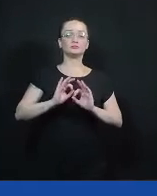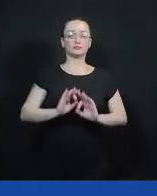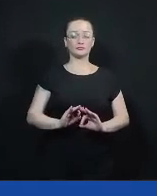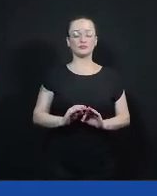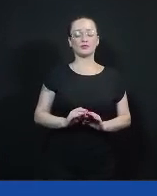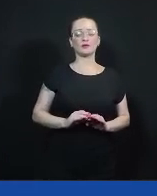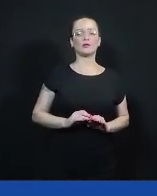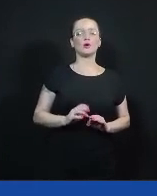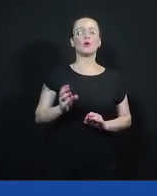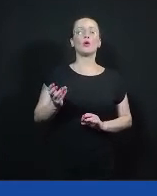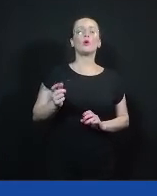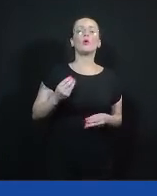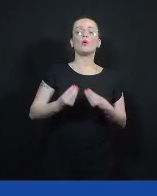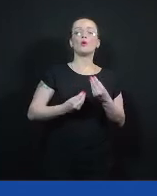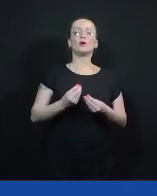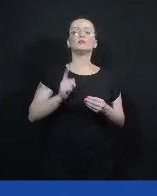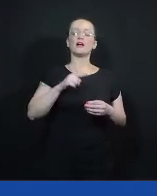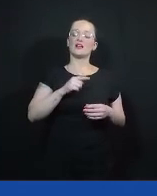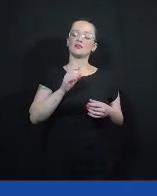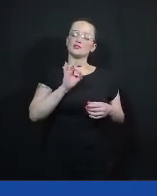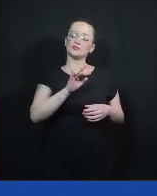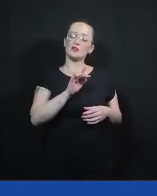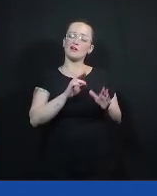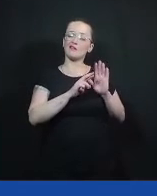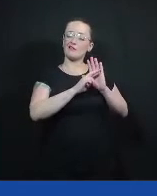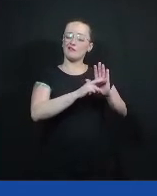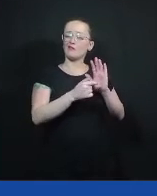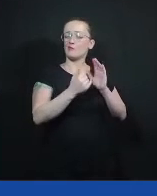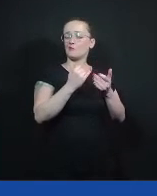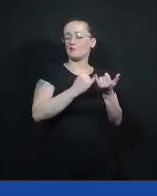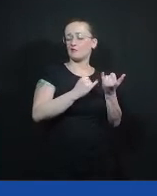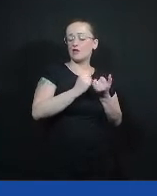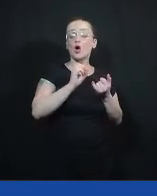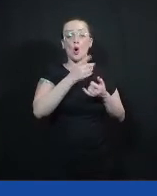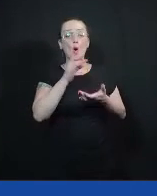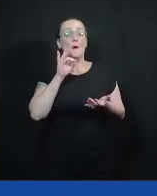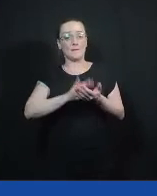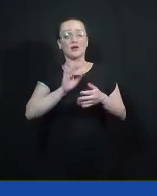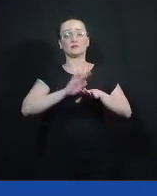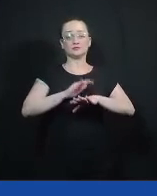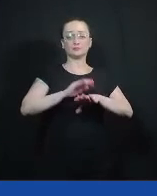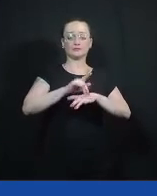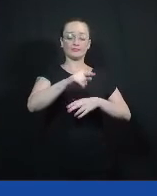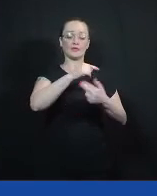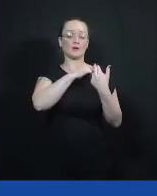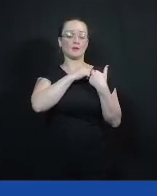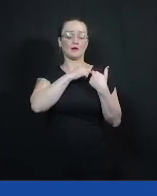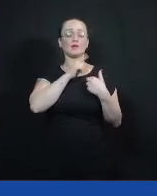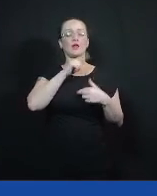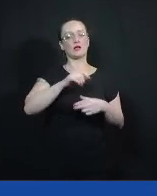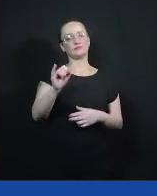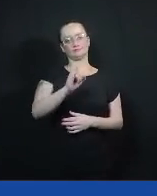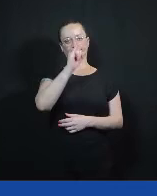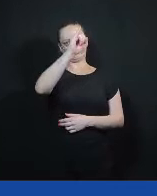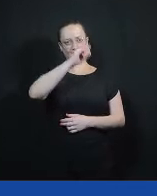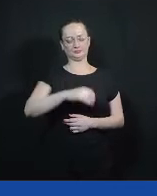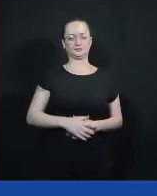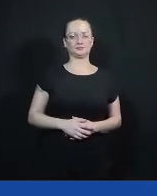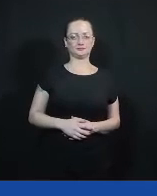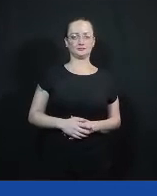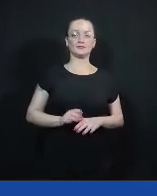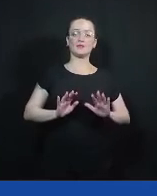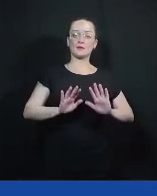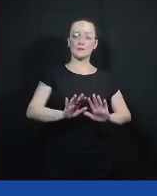ou quanto isso era, né, de fachada para inglês ver. Então, tem muito esse papel. É muito